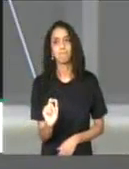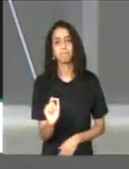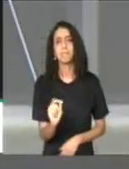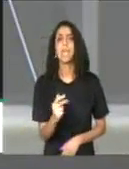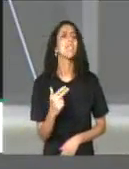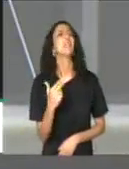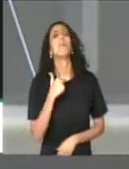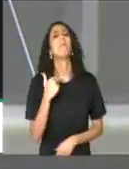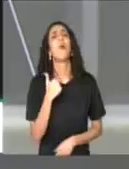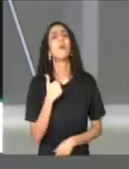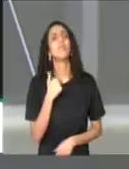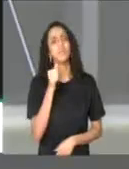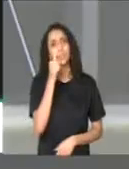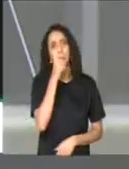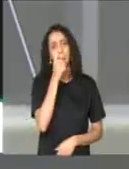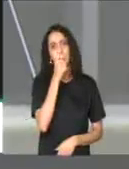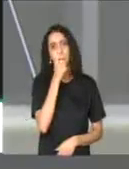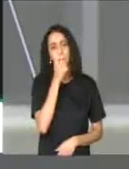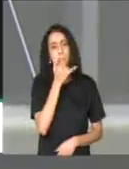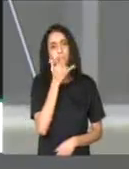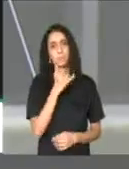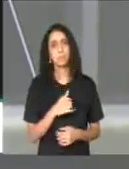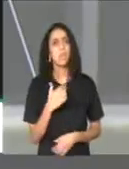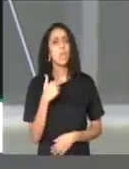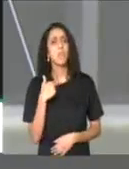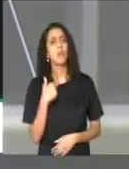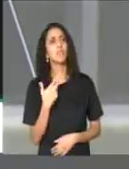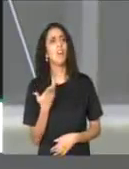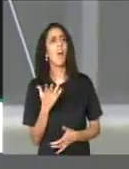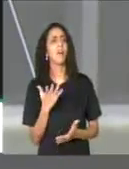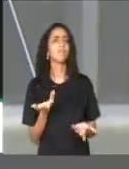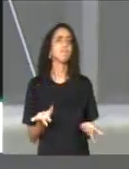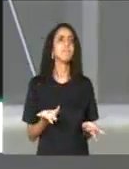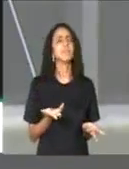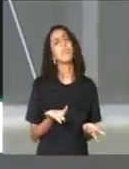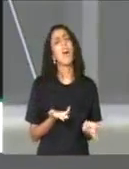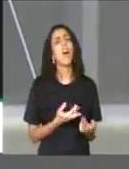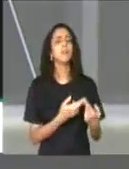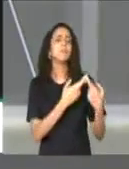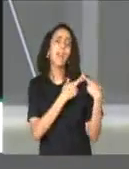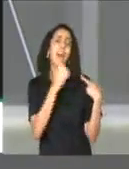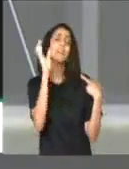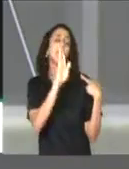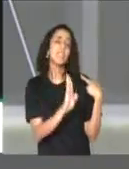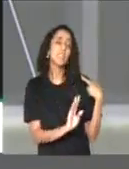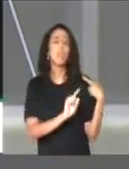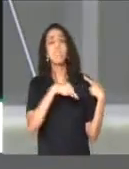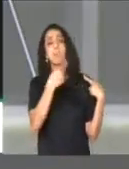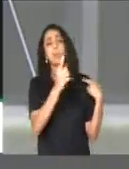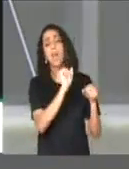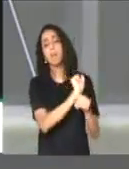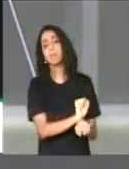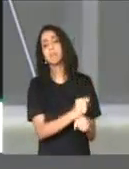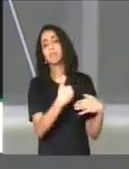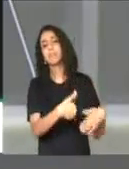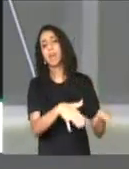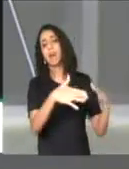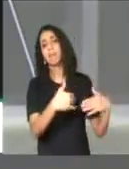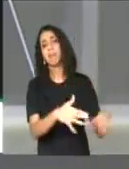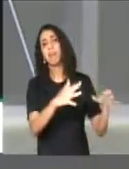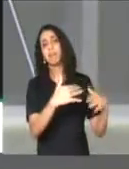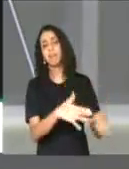fazer de conta que temos responsabilidade com o Brasil e deixarmos as coisas como estão para